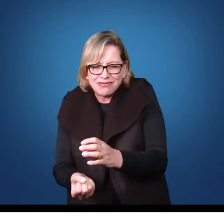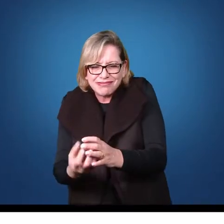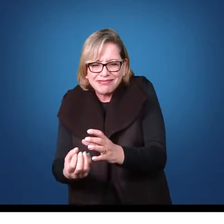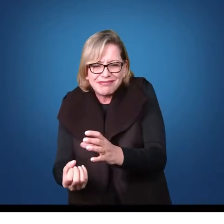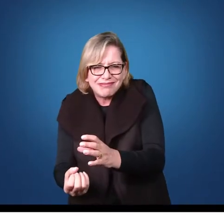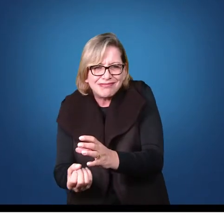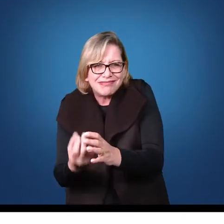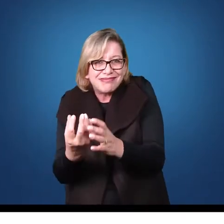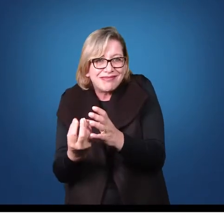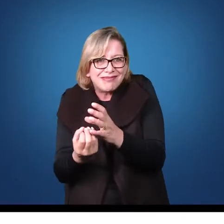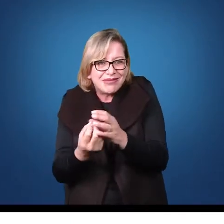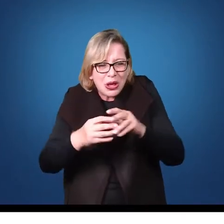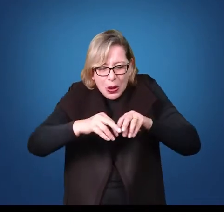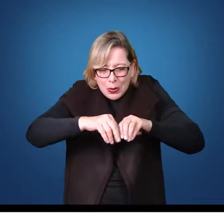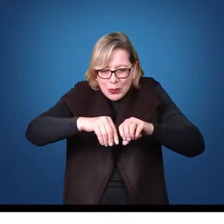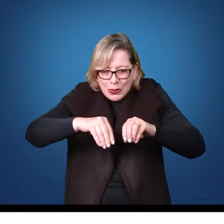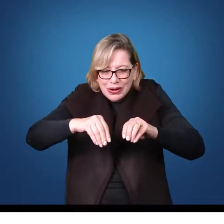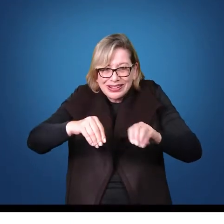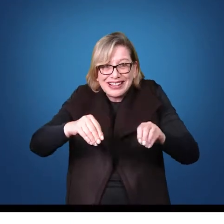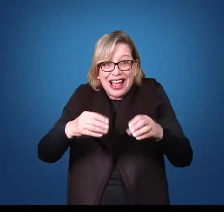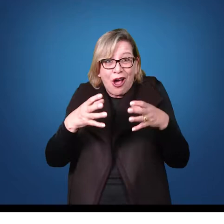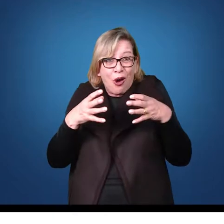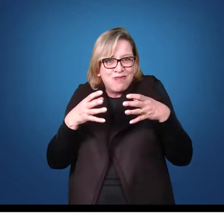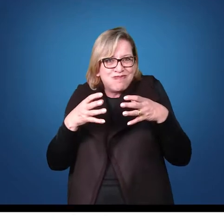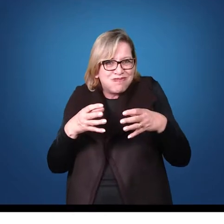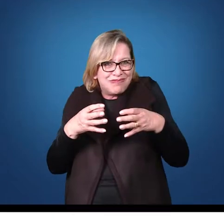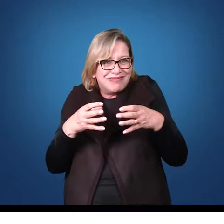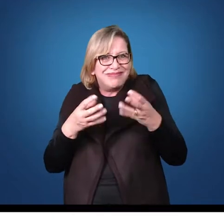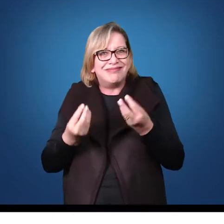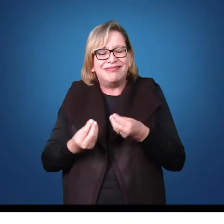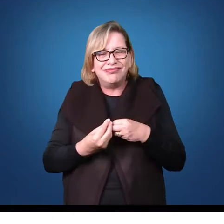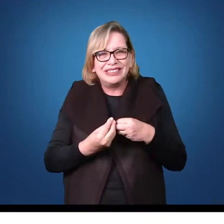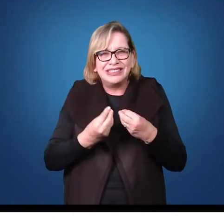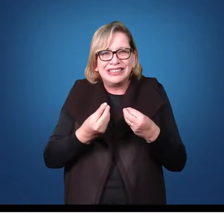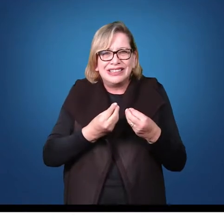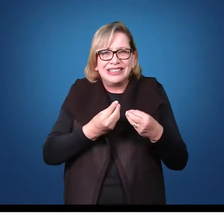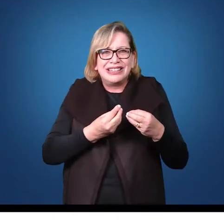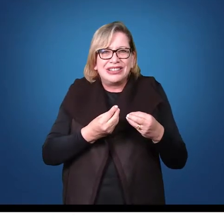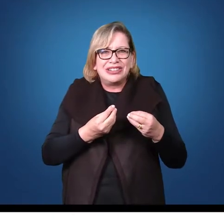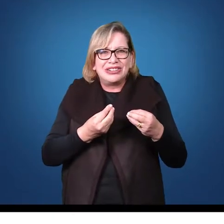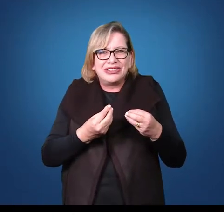plantou um rabanete.